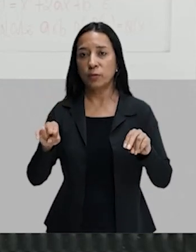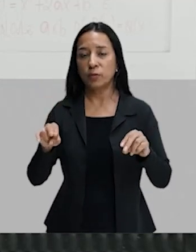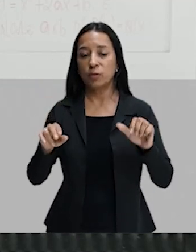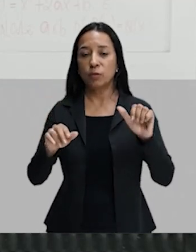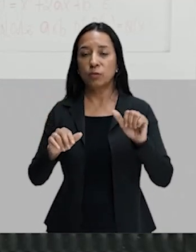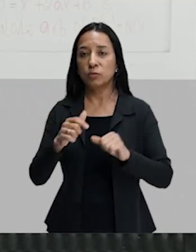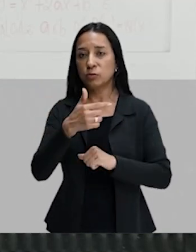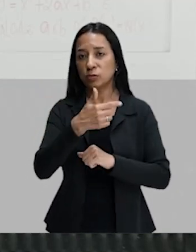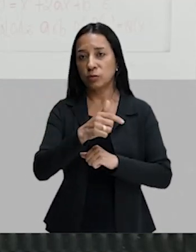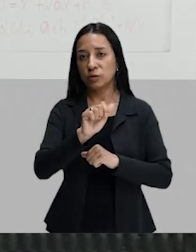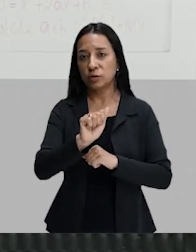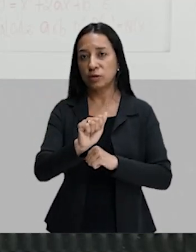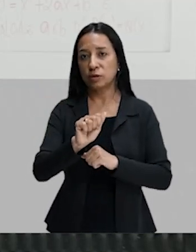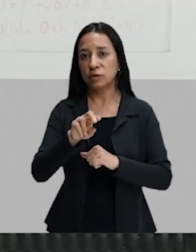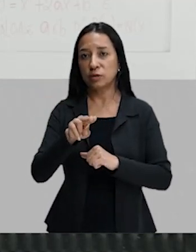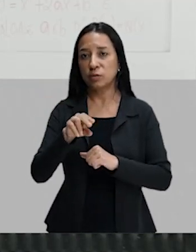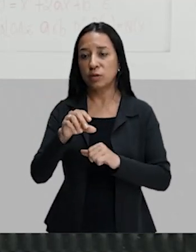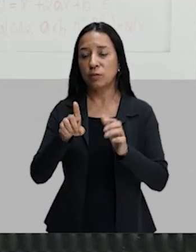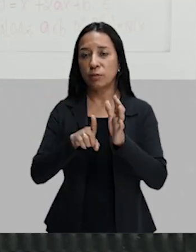igual a menos 6,